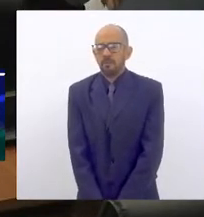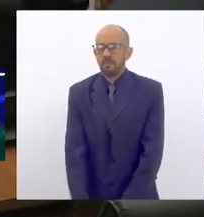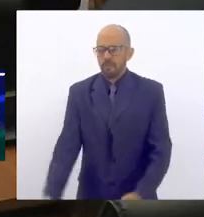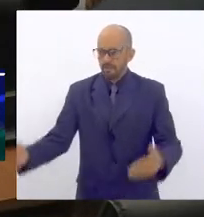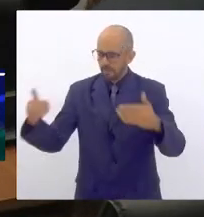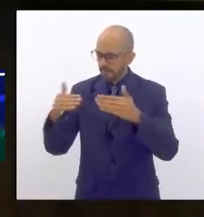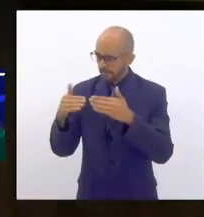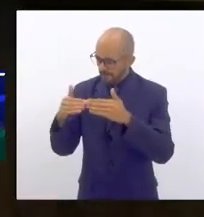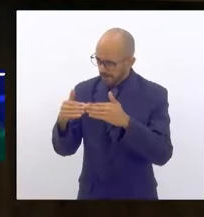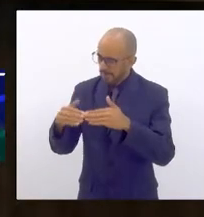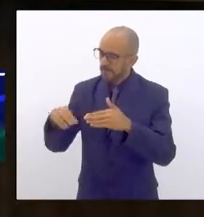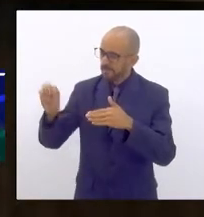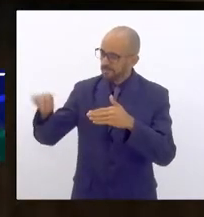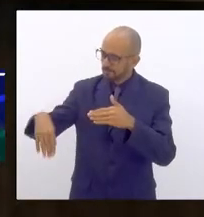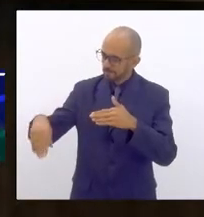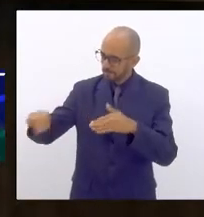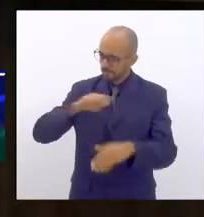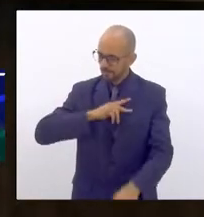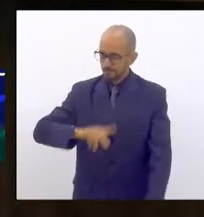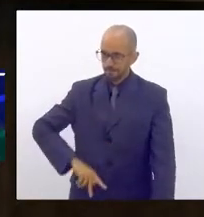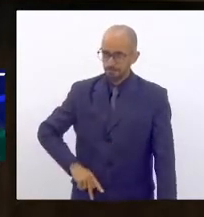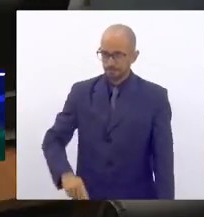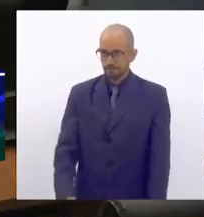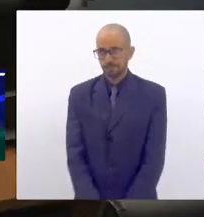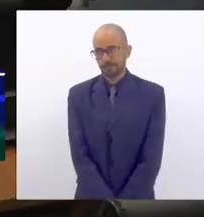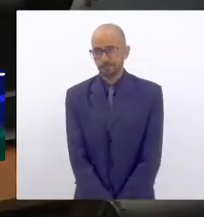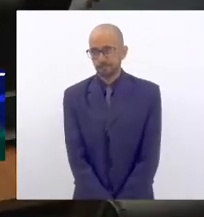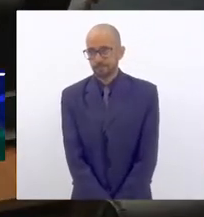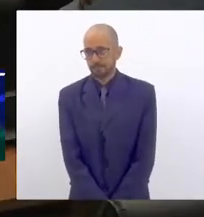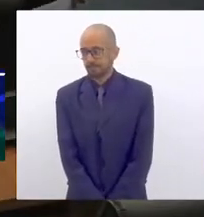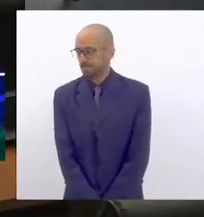Parecer favorável, presidente.